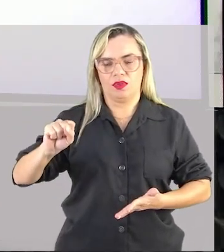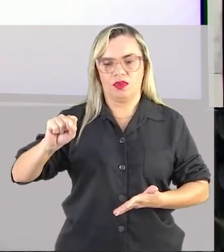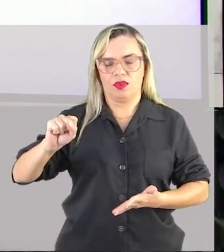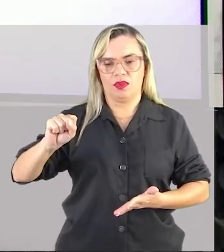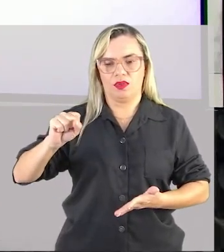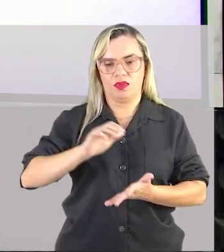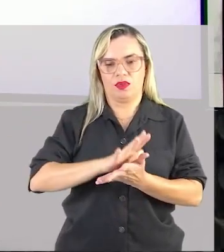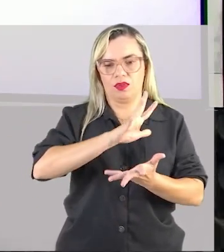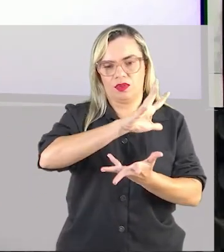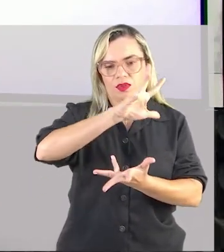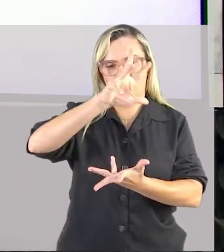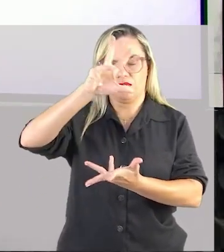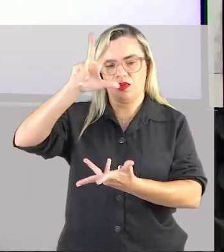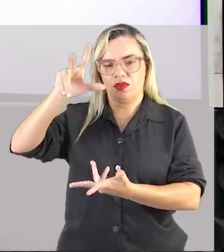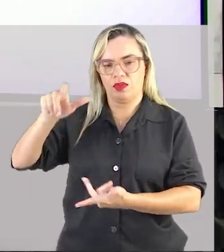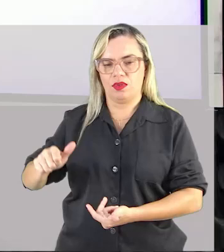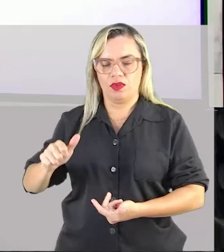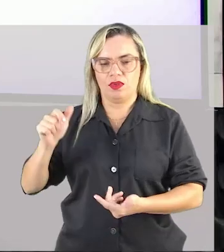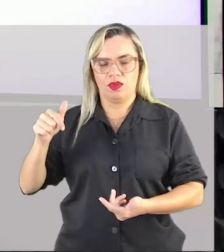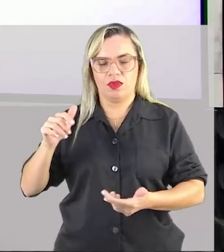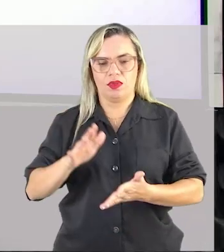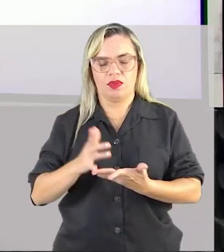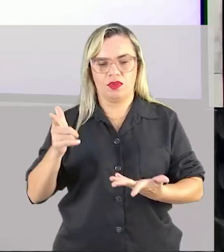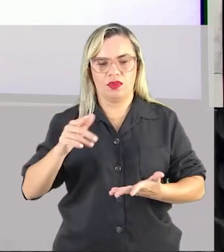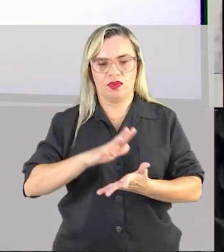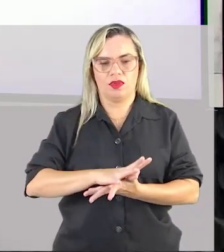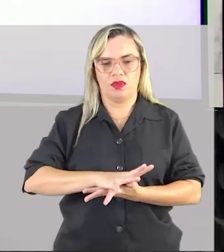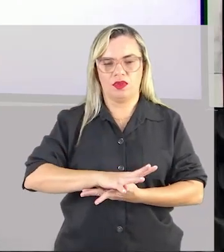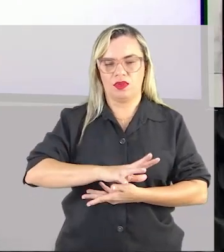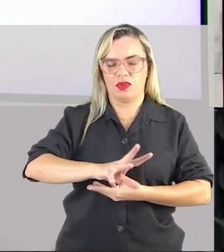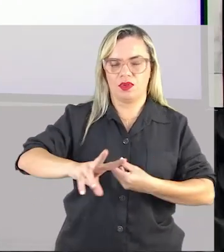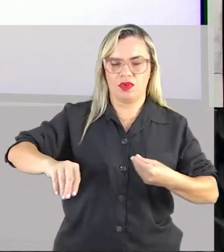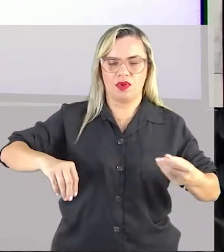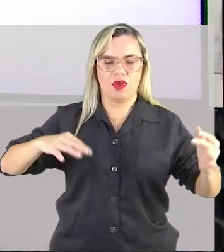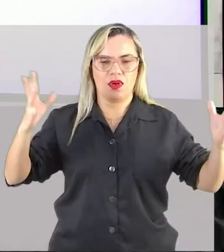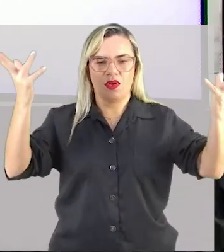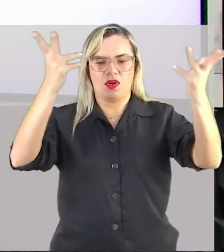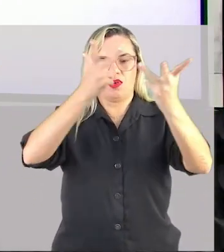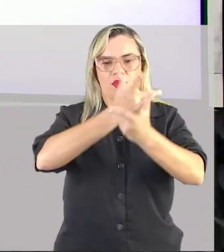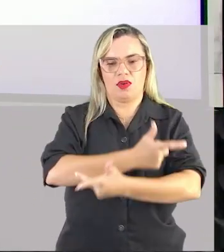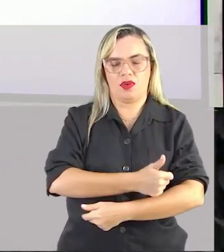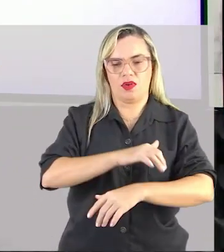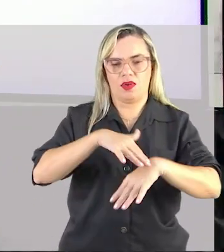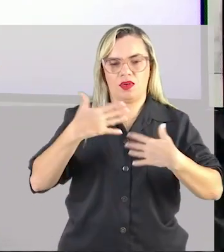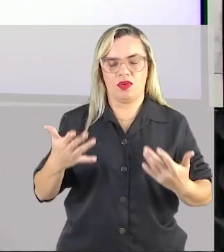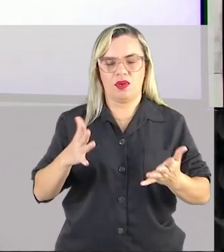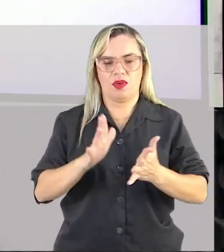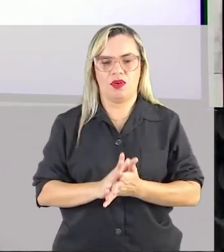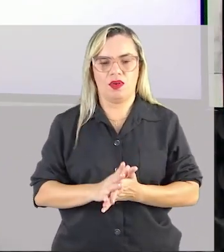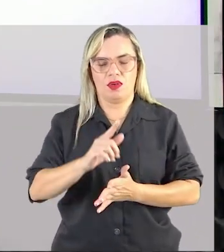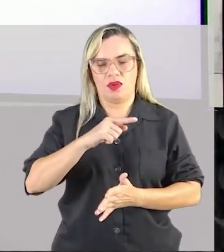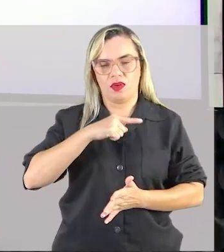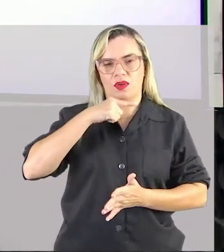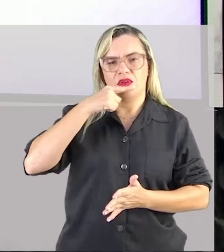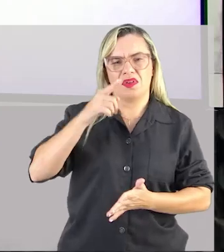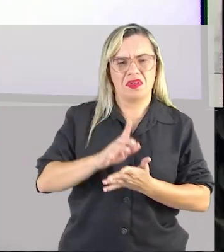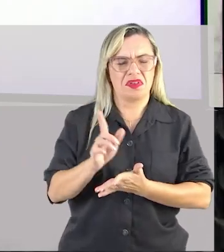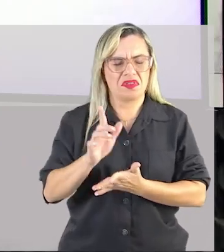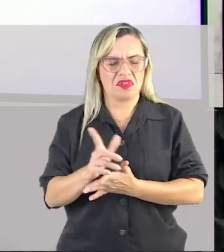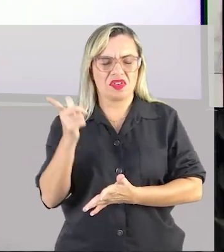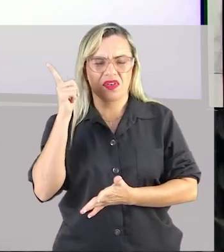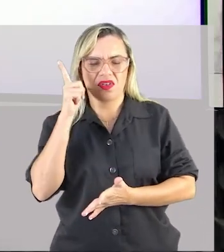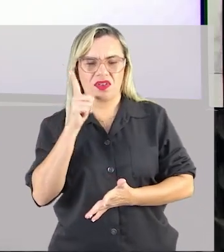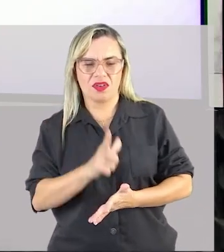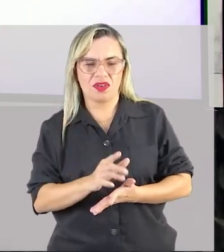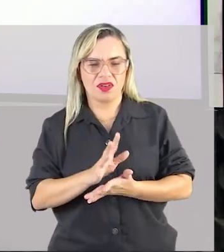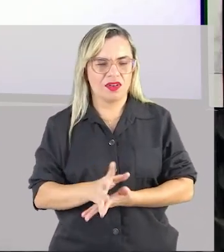está plagado, né? Ou seja, envolvido de maravilhas que ninguém consegue apreciar.